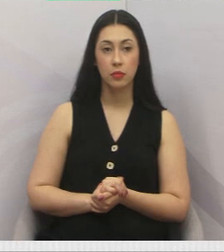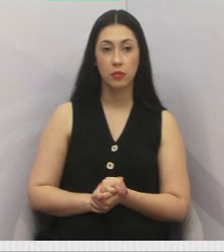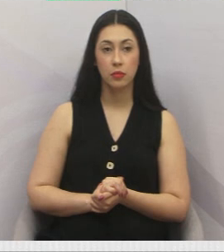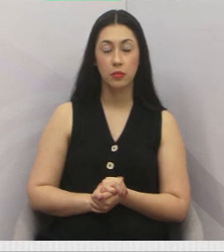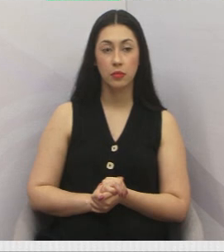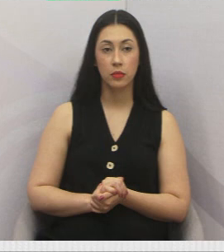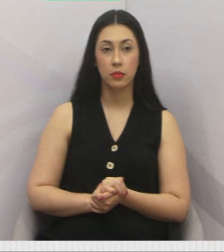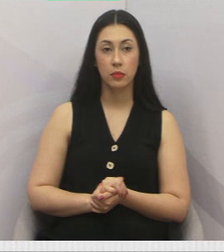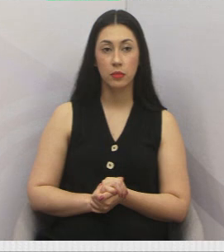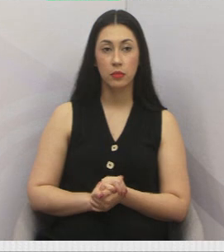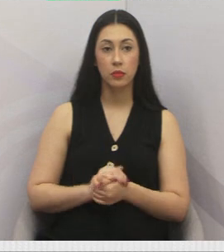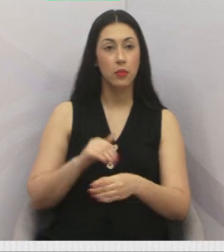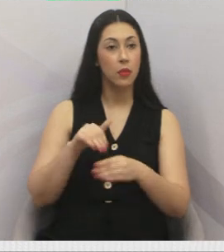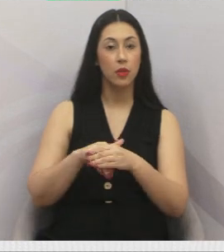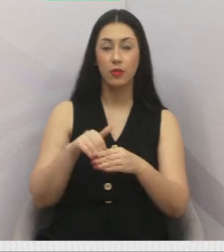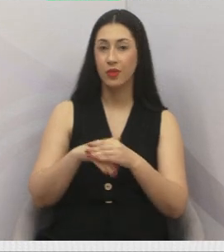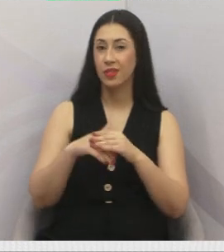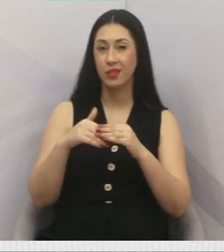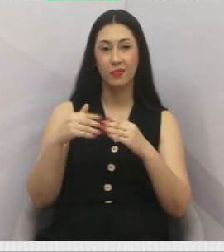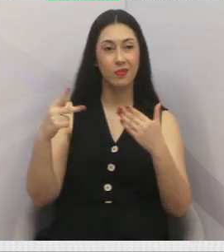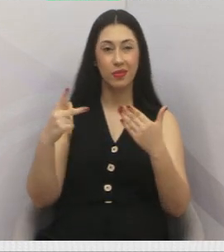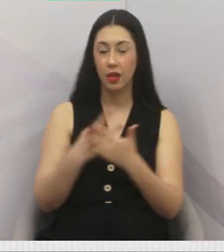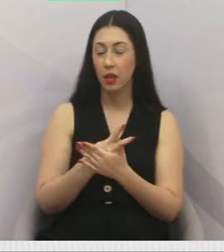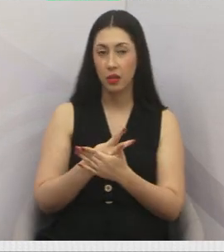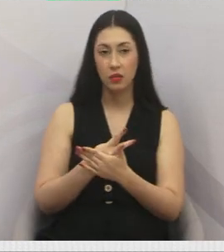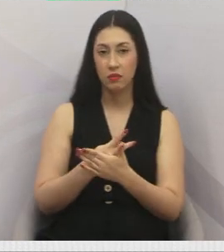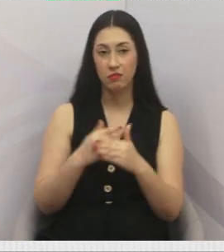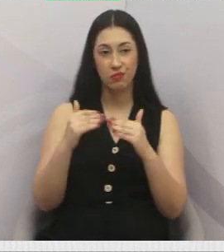Próximo voto, voto totalmente inconclusivo.